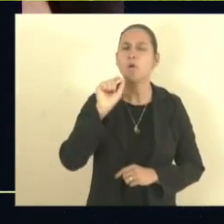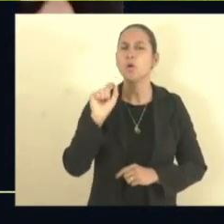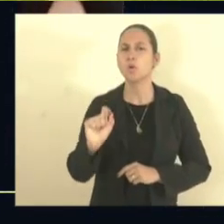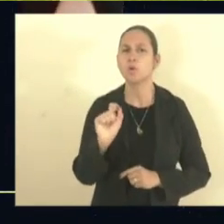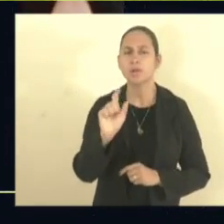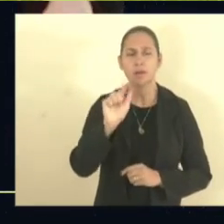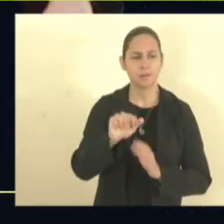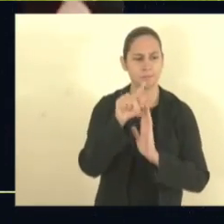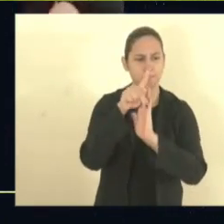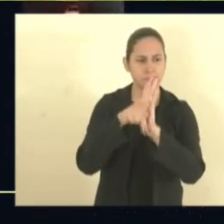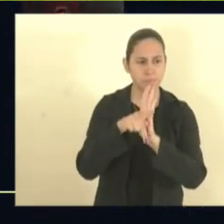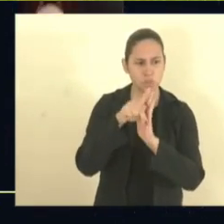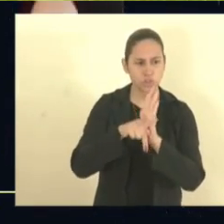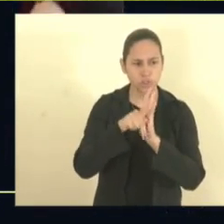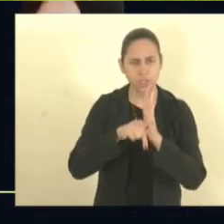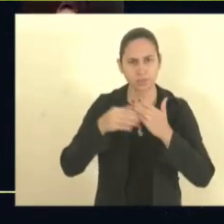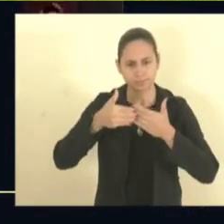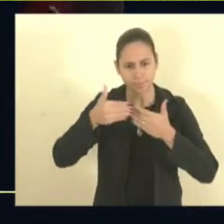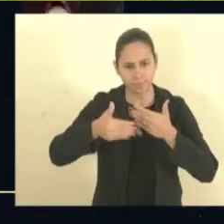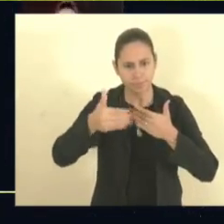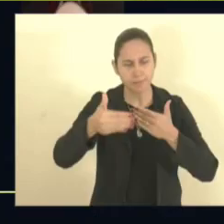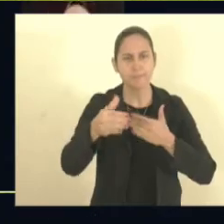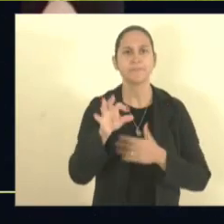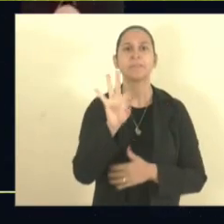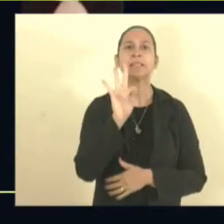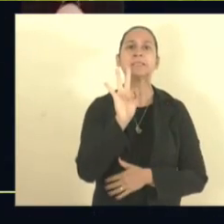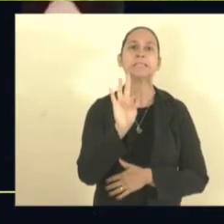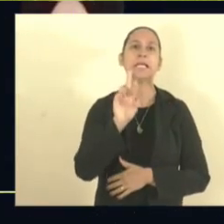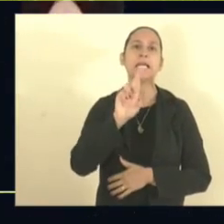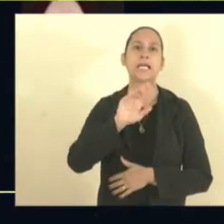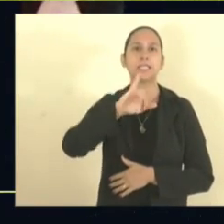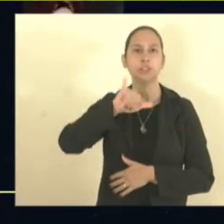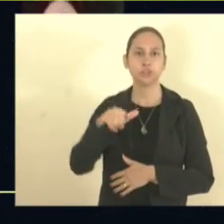do projeto dos CRJs, para que a